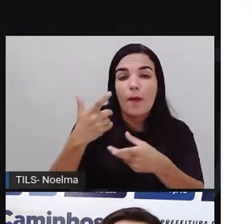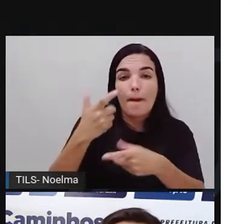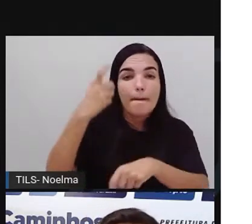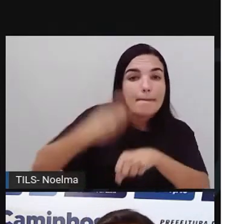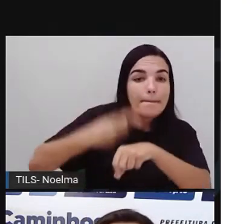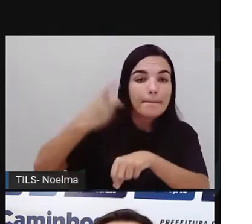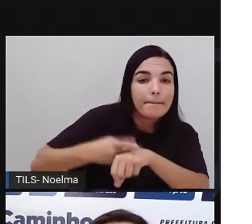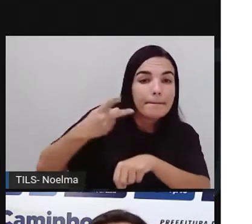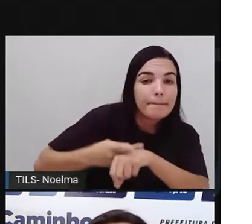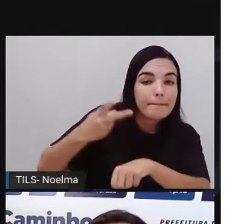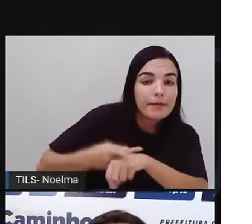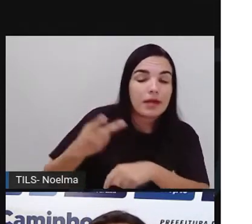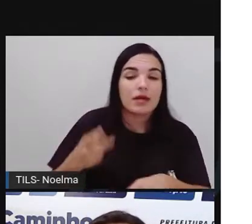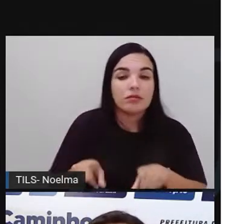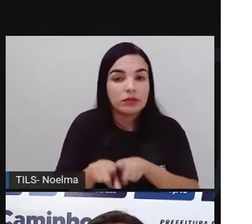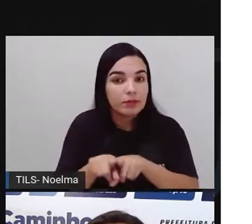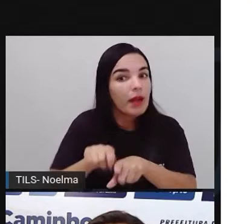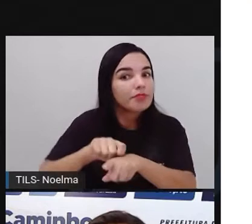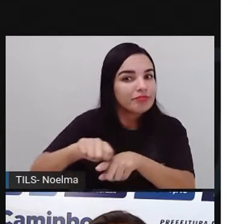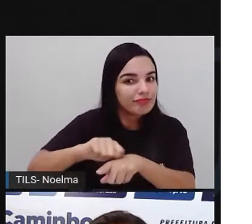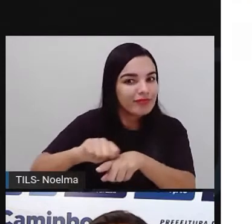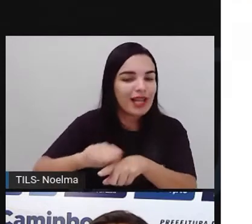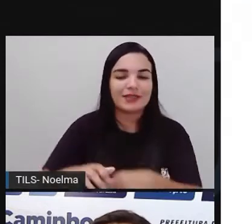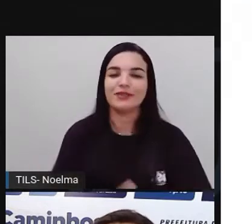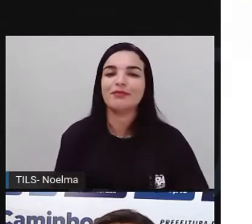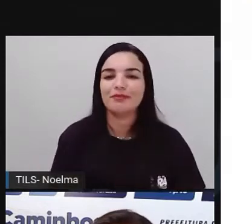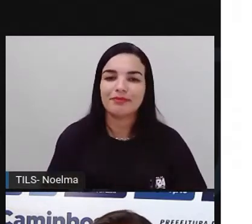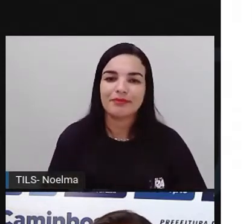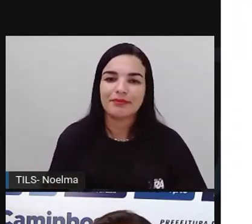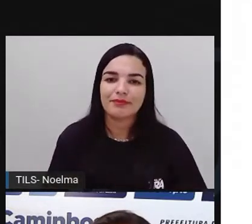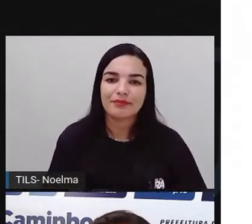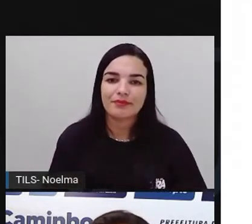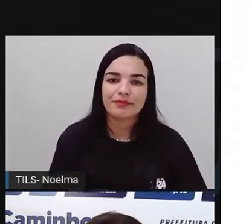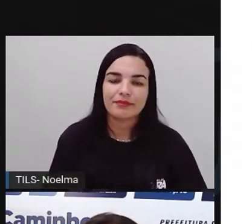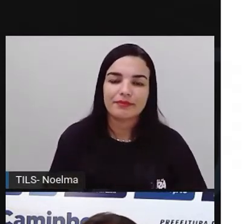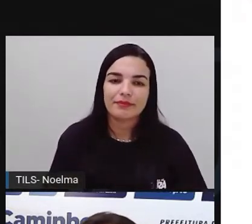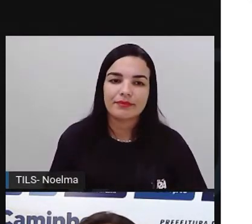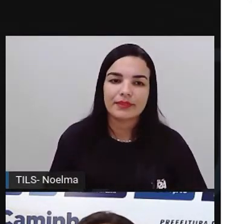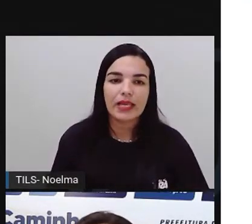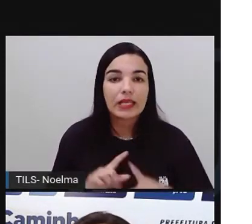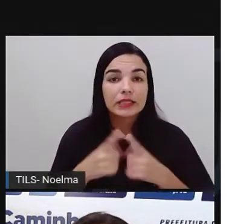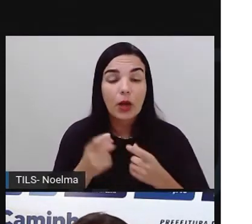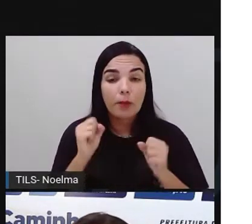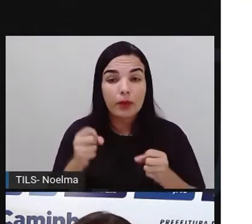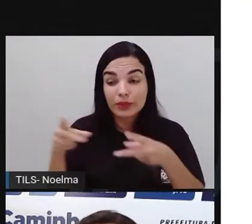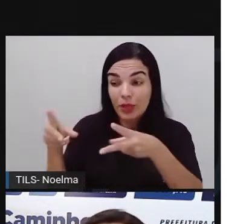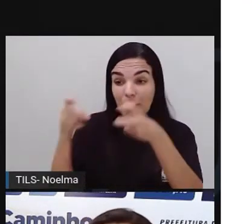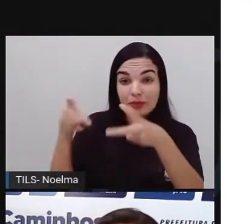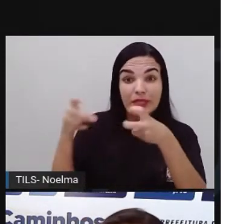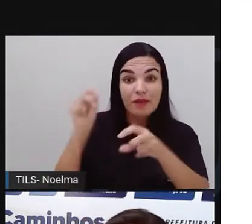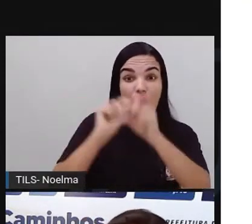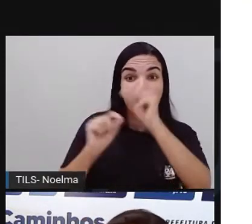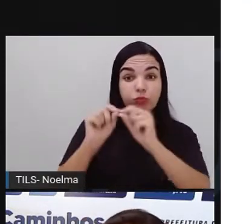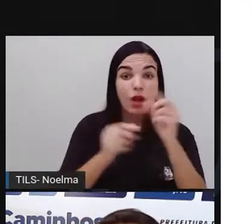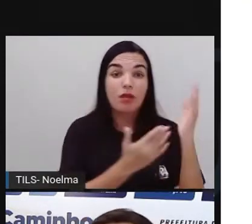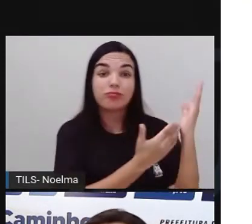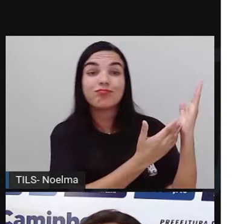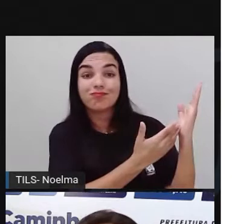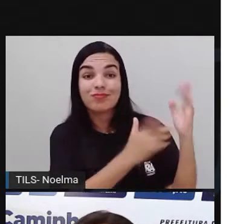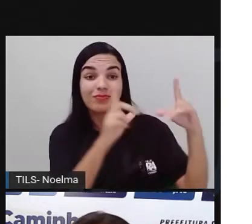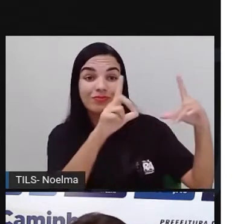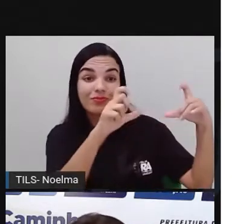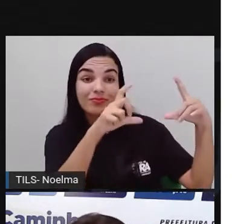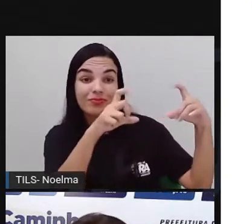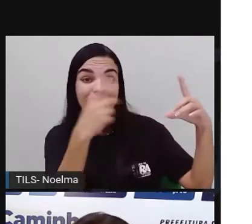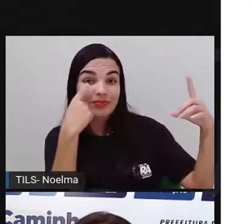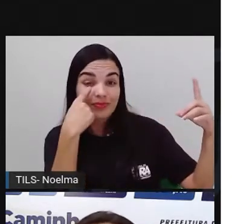a borracha. São bons isoladores elétricos. A gente pode observar essa questão dos materiais isolantes